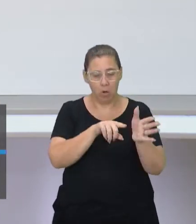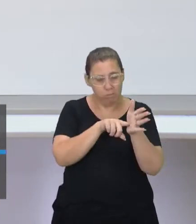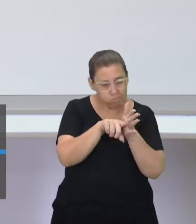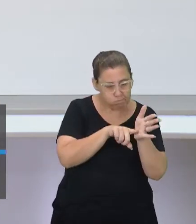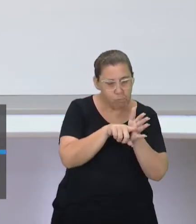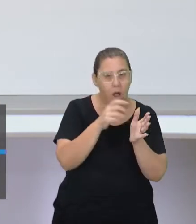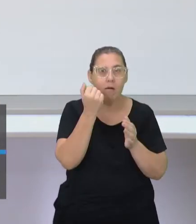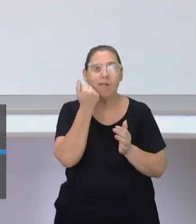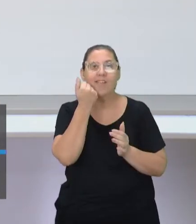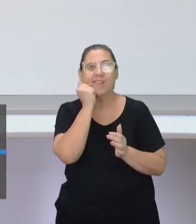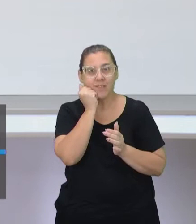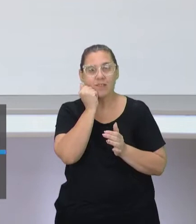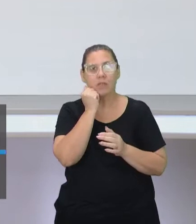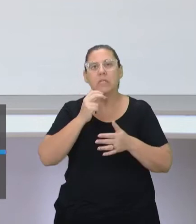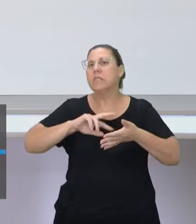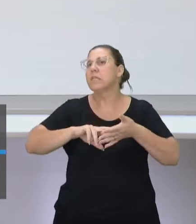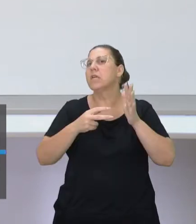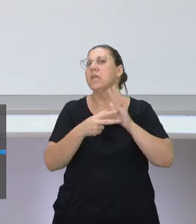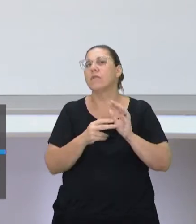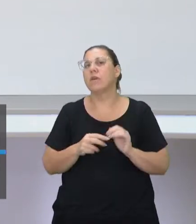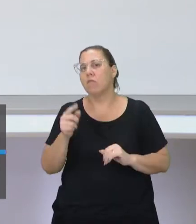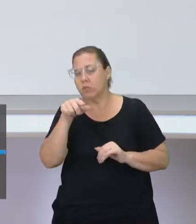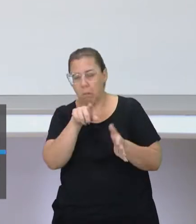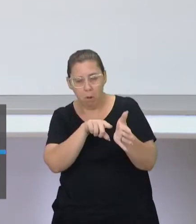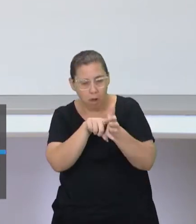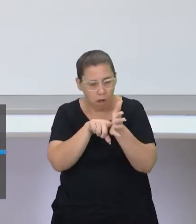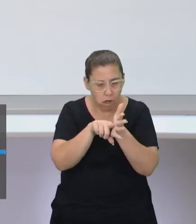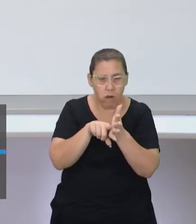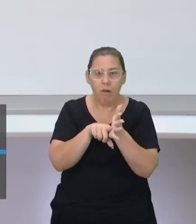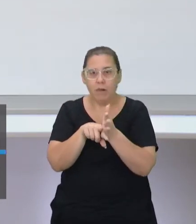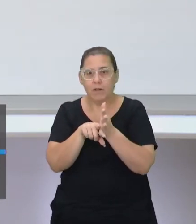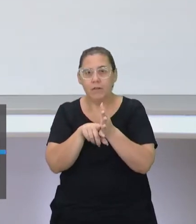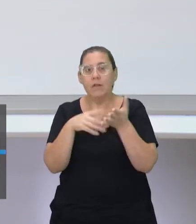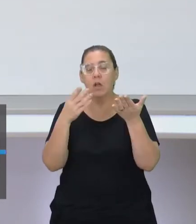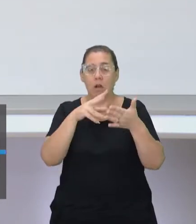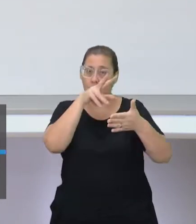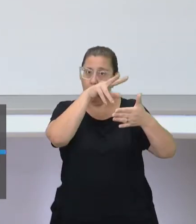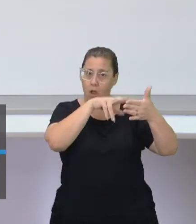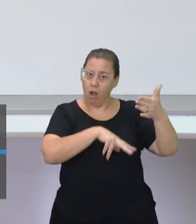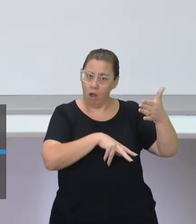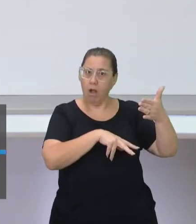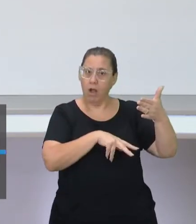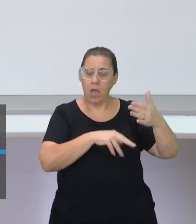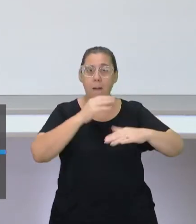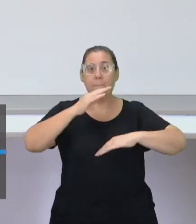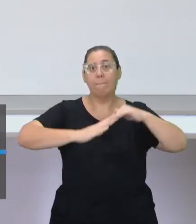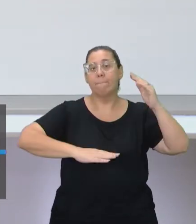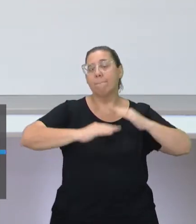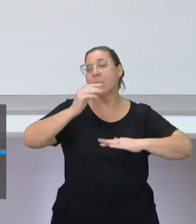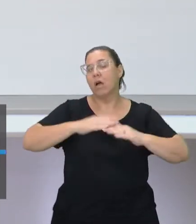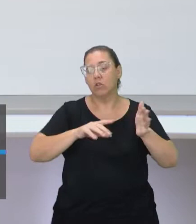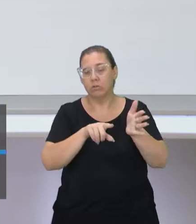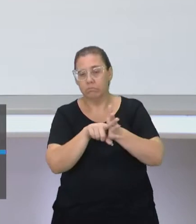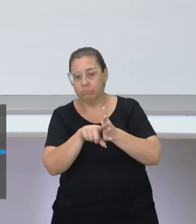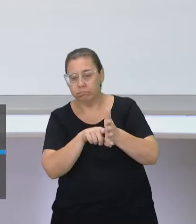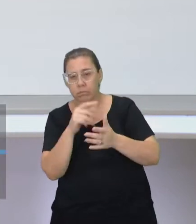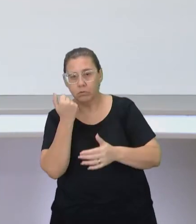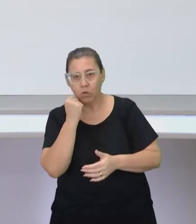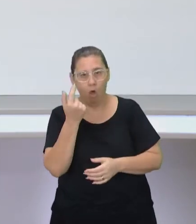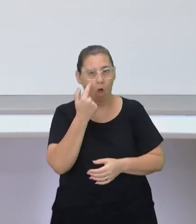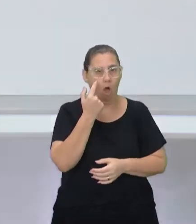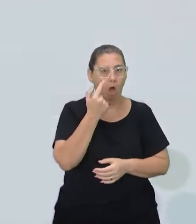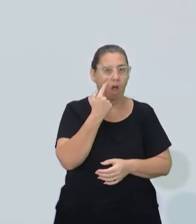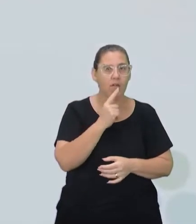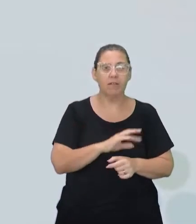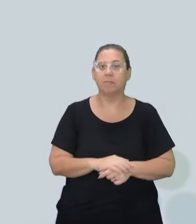investigação científica. Significa que vocês vão pesquisar. E agora eu vou ler para vocês a habilidade da investigação científica. Dá uma olhadinha